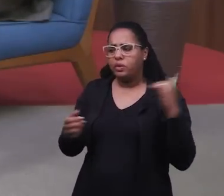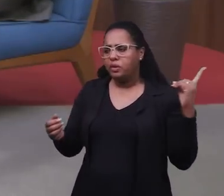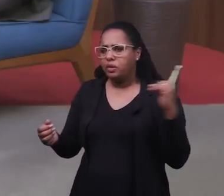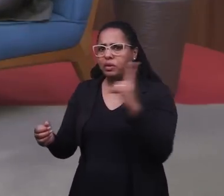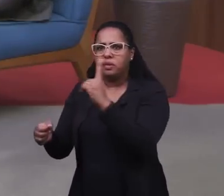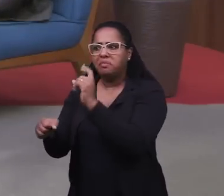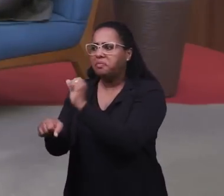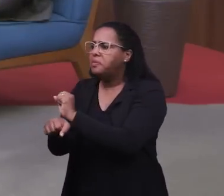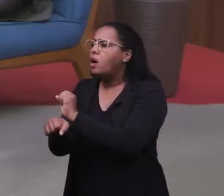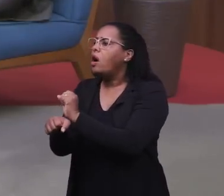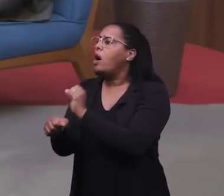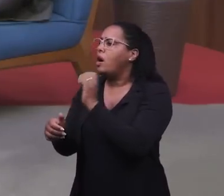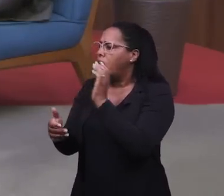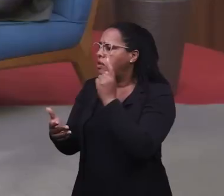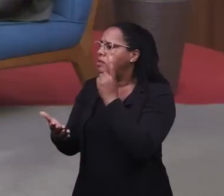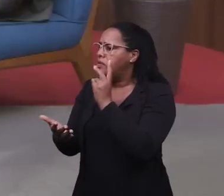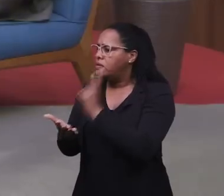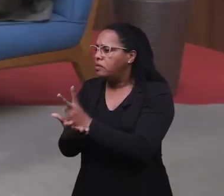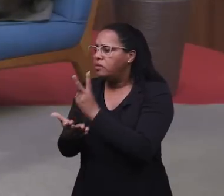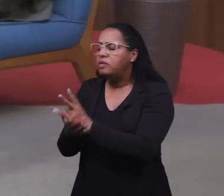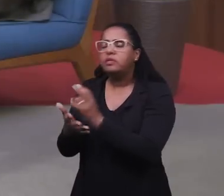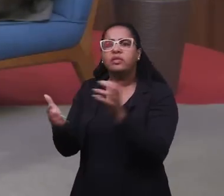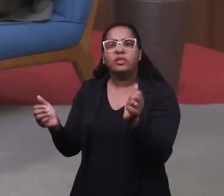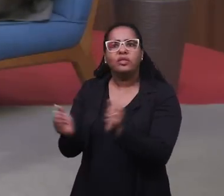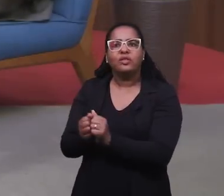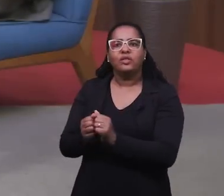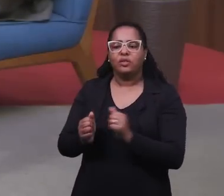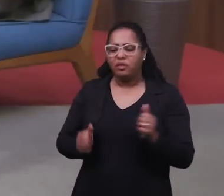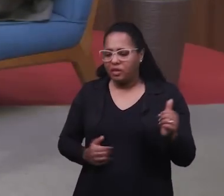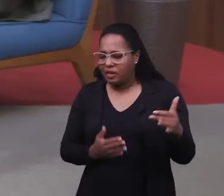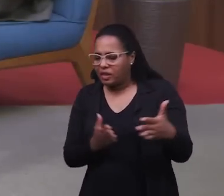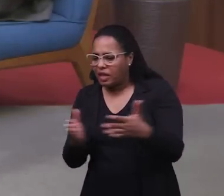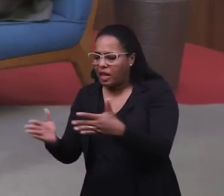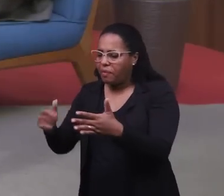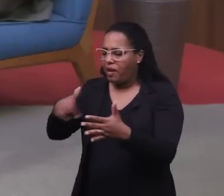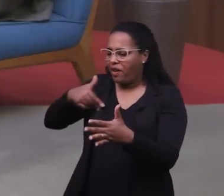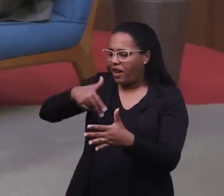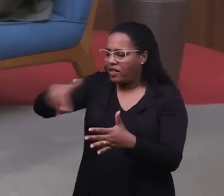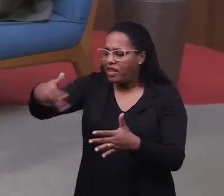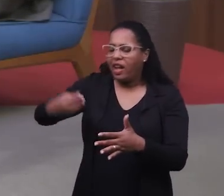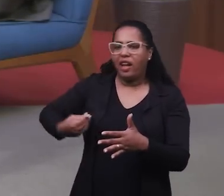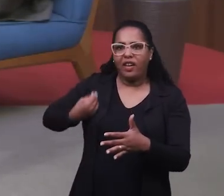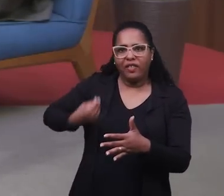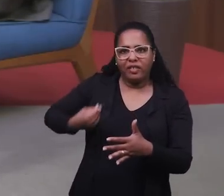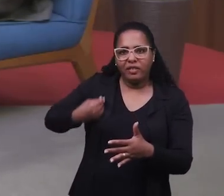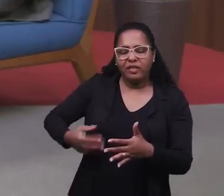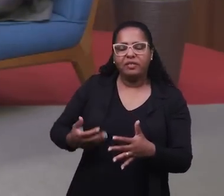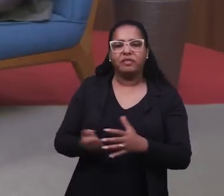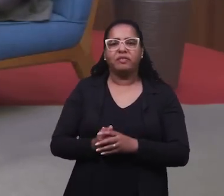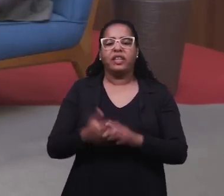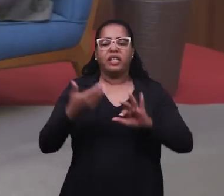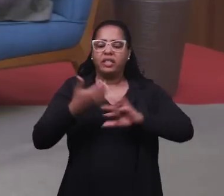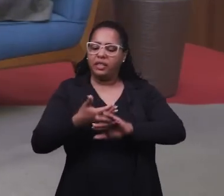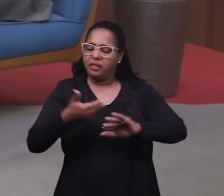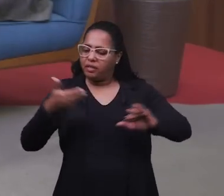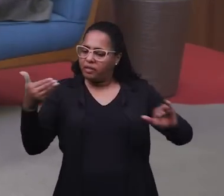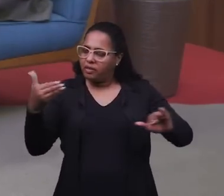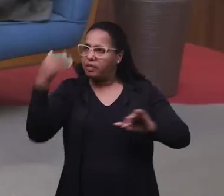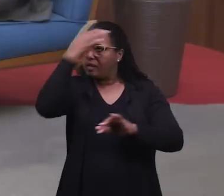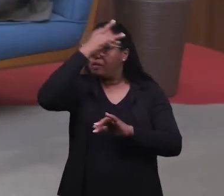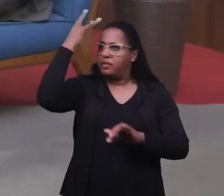é permanecer com ele. Isso né? É importante. Aquela palavra, esse é o caminho, andai nele, né? Ou então